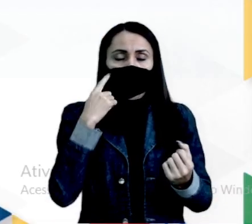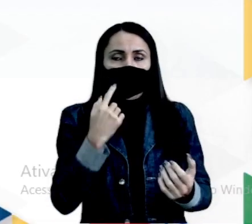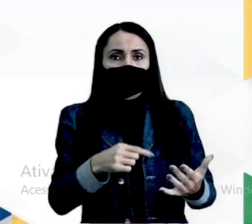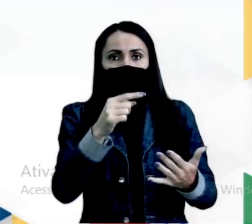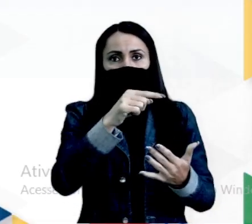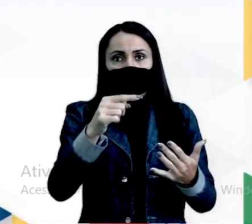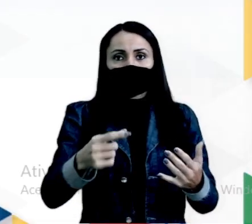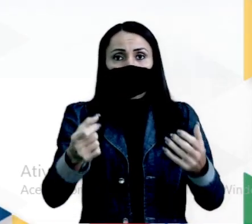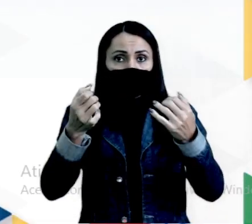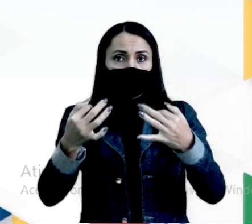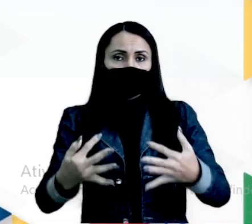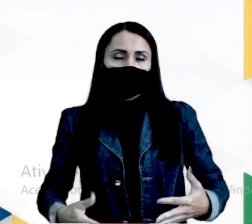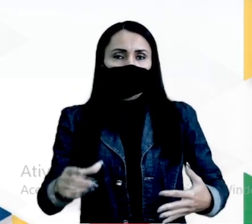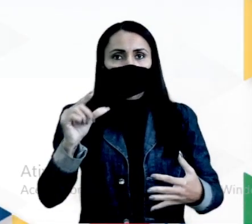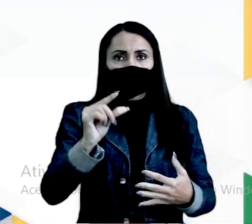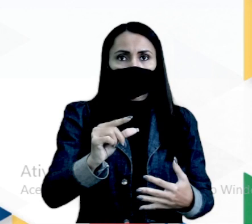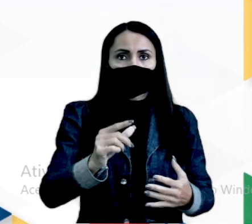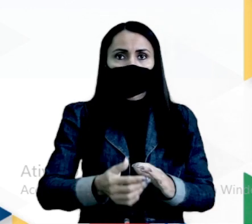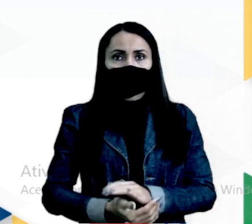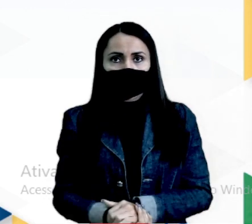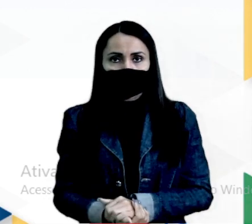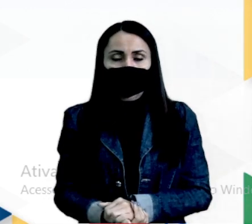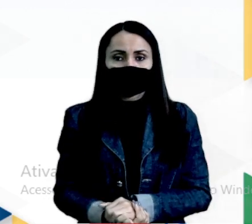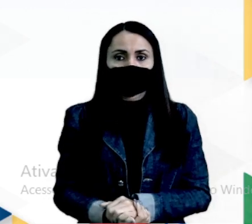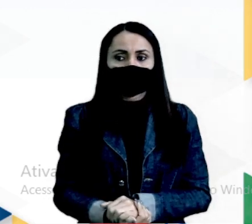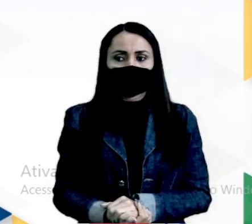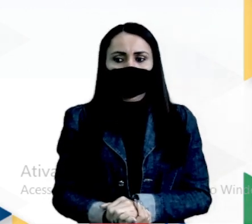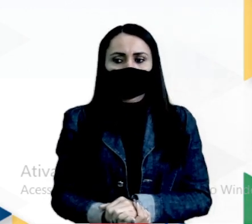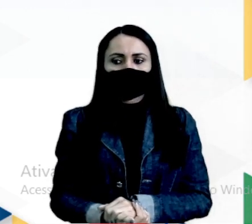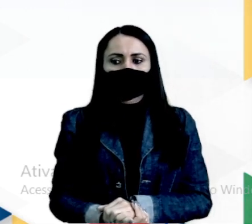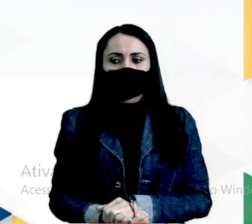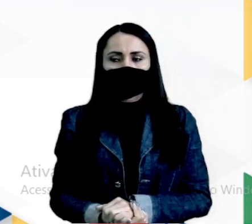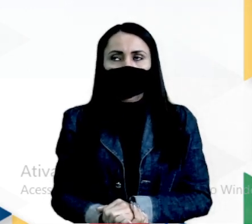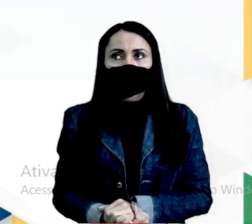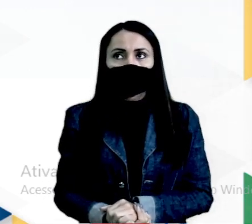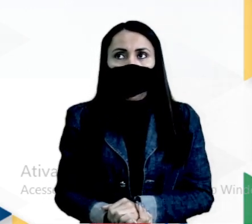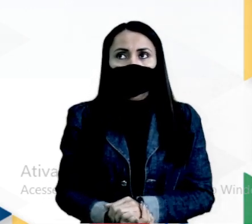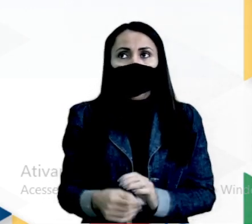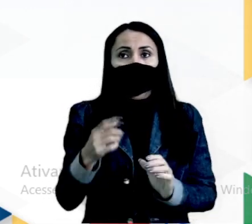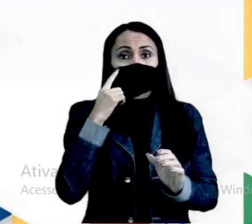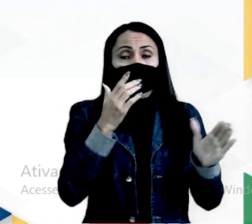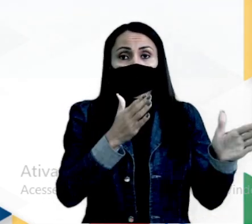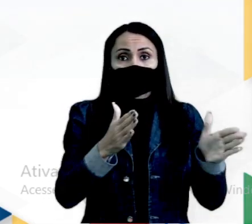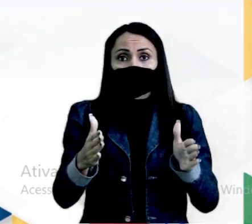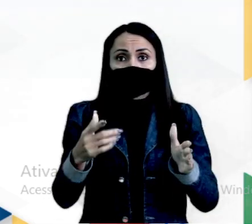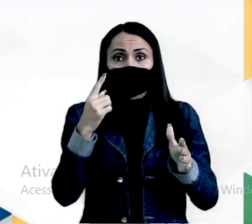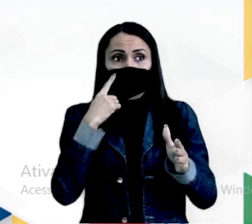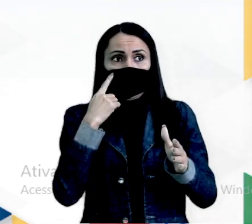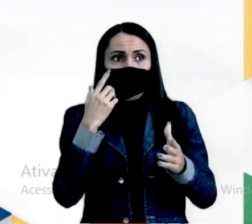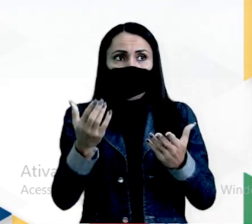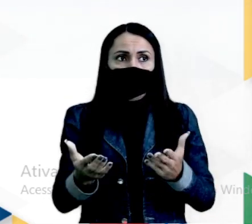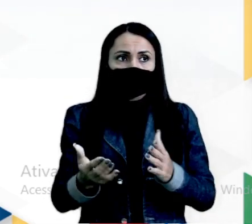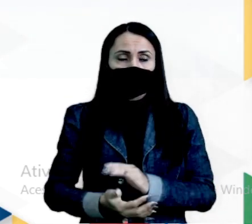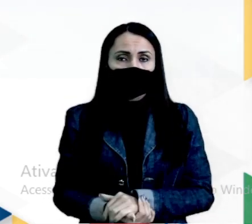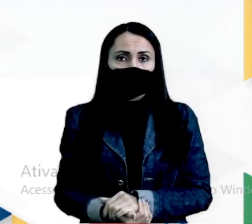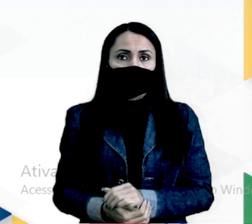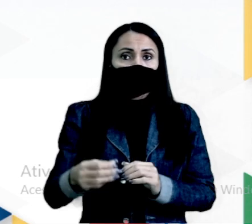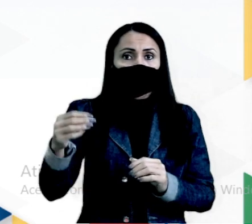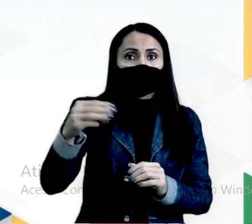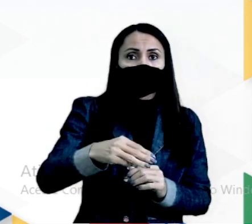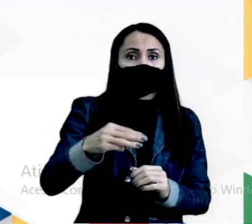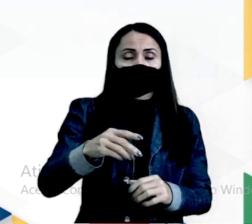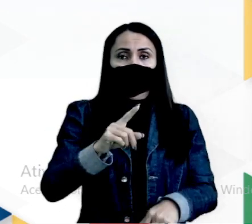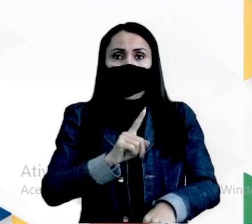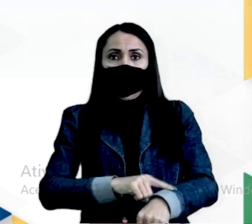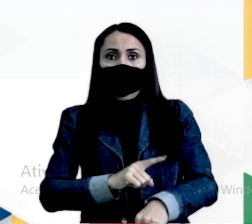a gente vai falar aos poucos, mais vídeos aulas posteriores para vocês. Mas no momento é isso aí, ó. Se eu vou falar de tempo, minuto, hora e